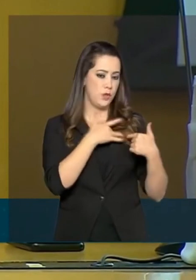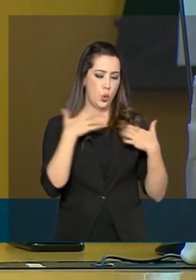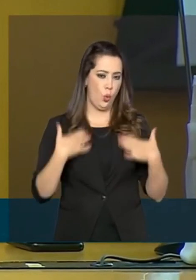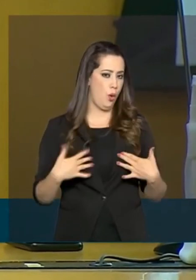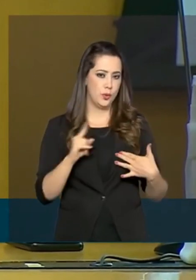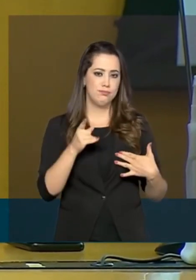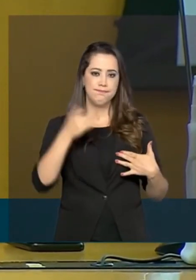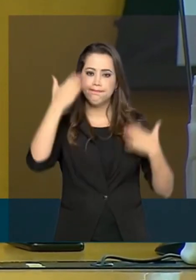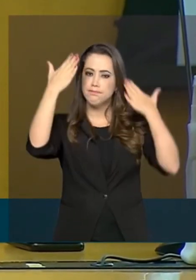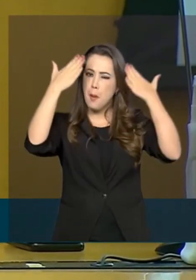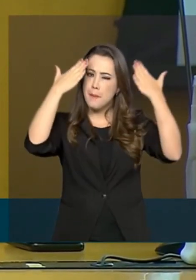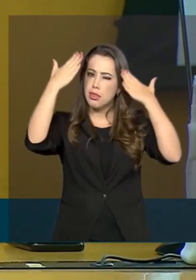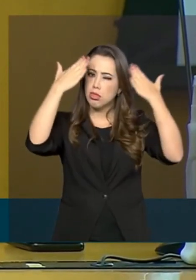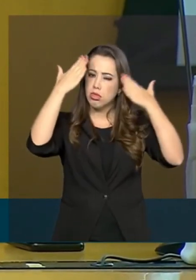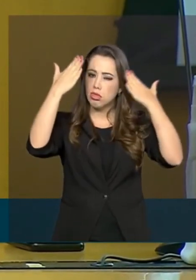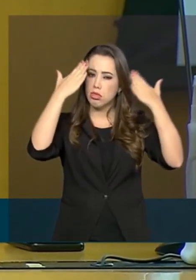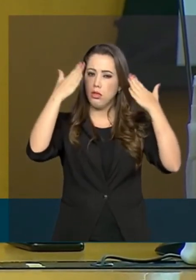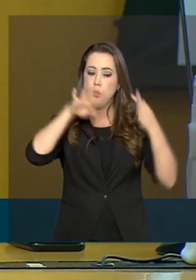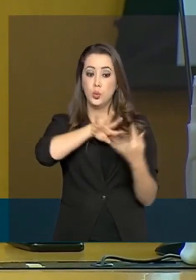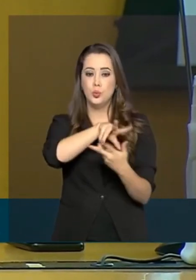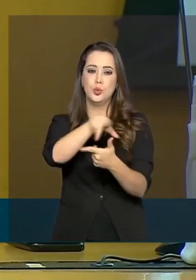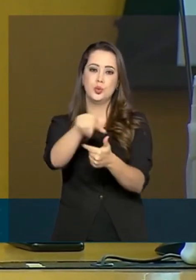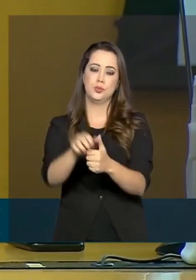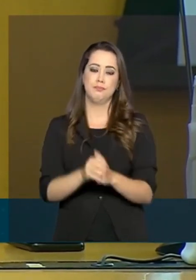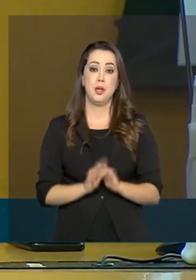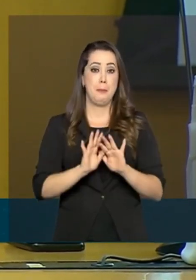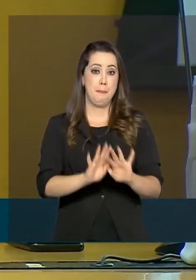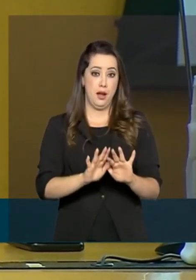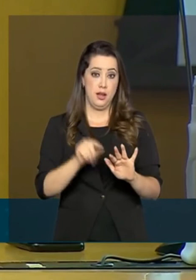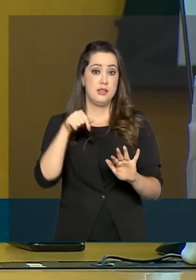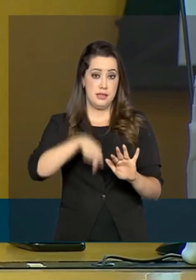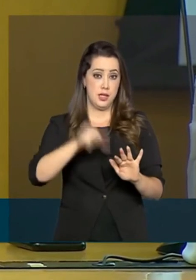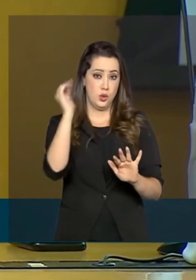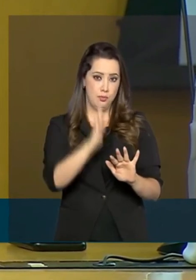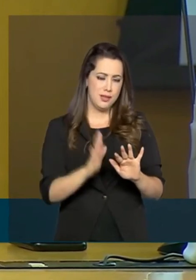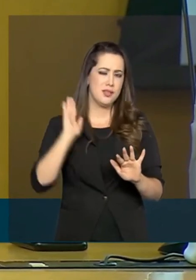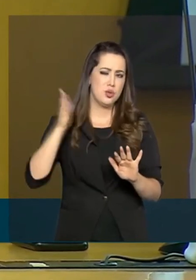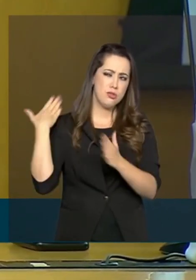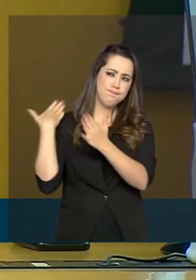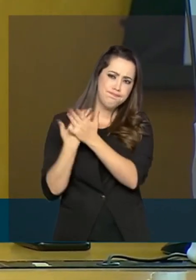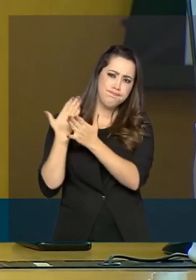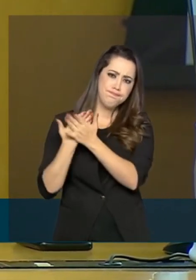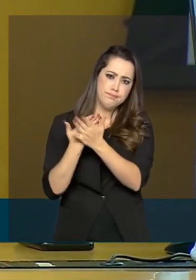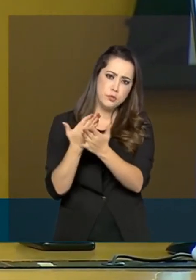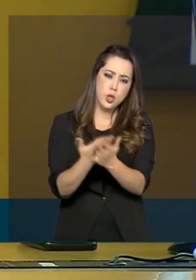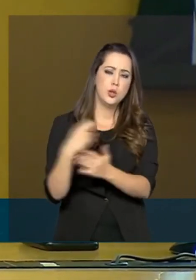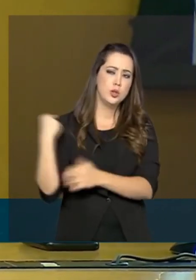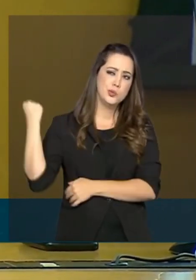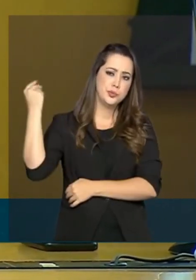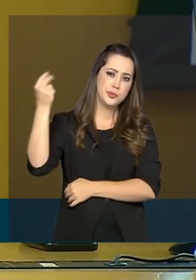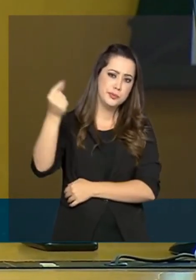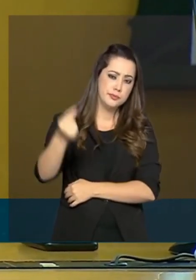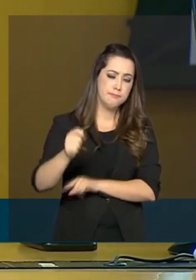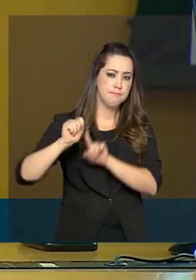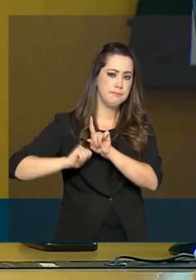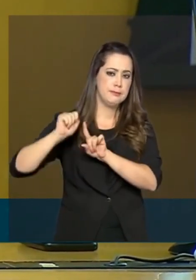mundial. Mas no Brasil, nós já estamos trabalhando isso há meses, junto com o Ministério da Saúde.